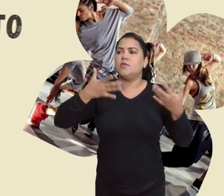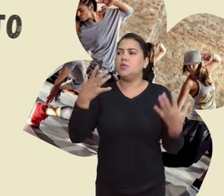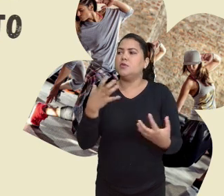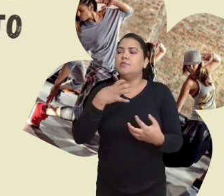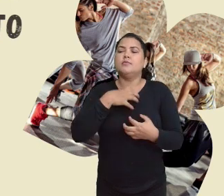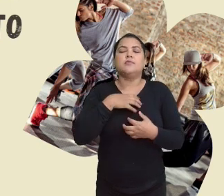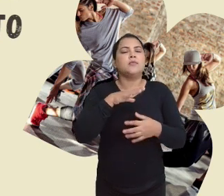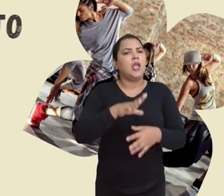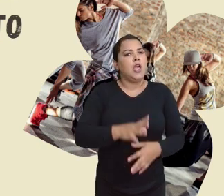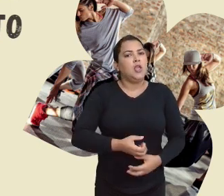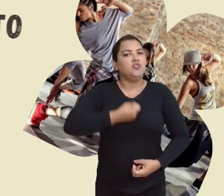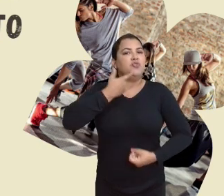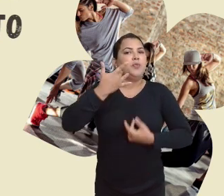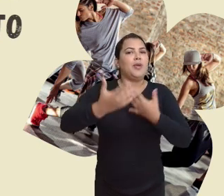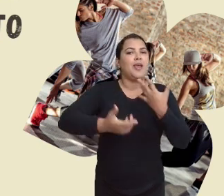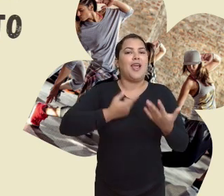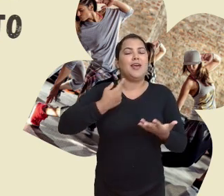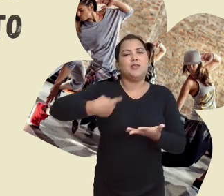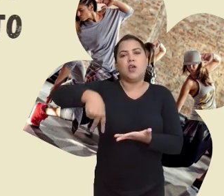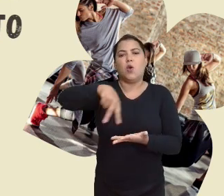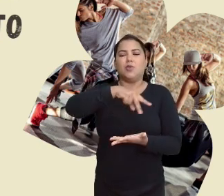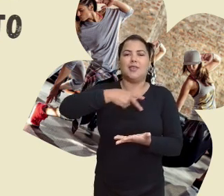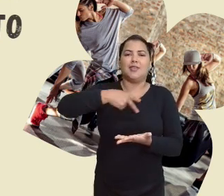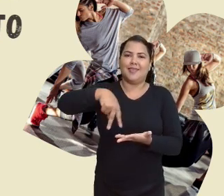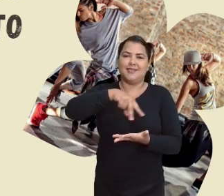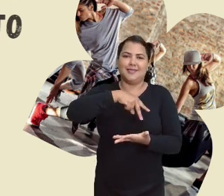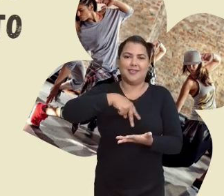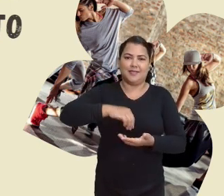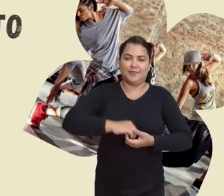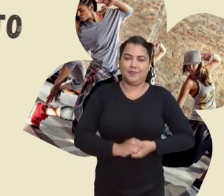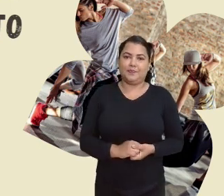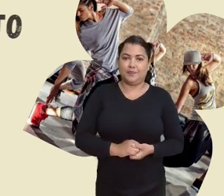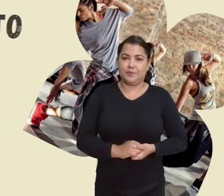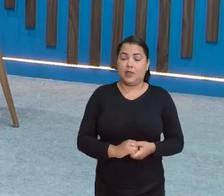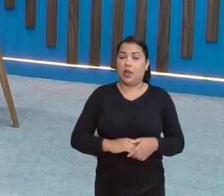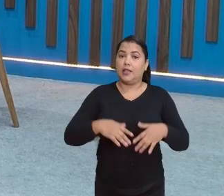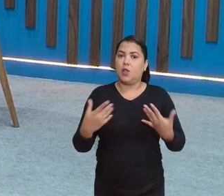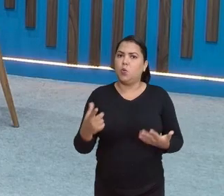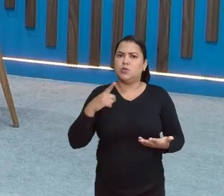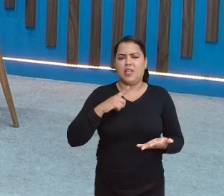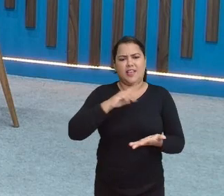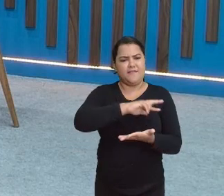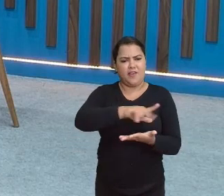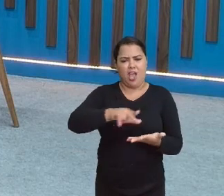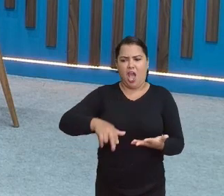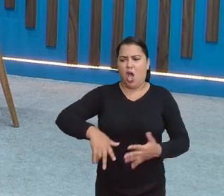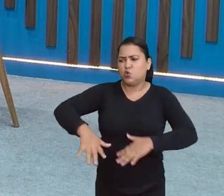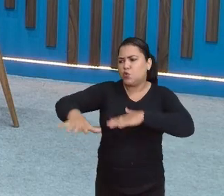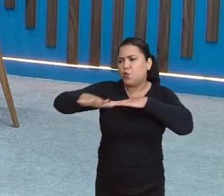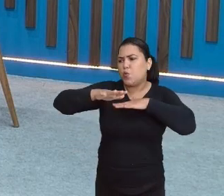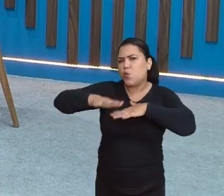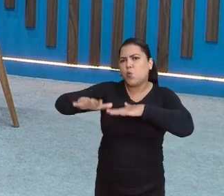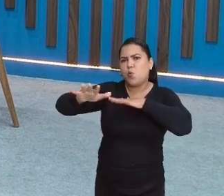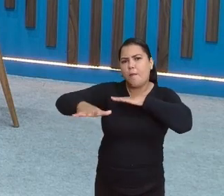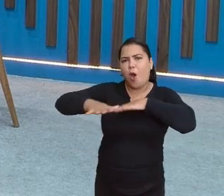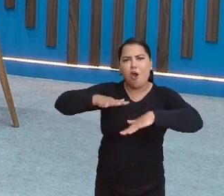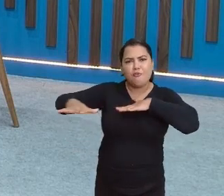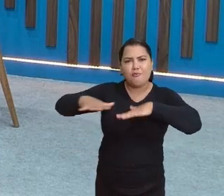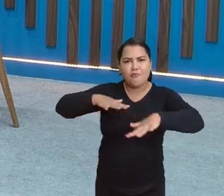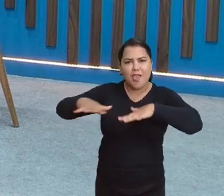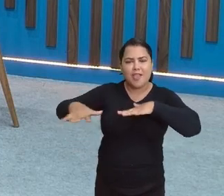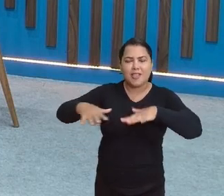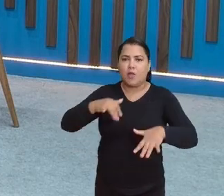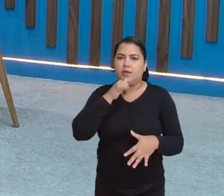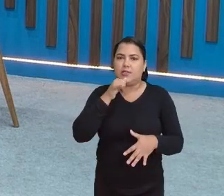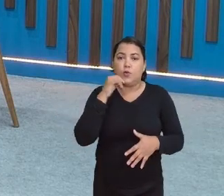fundamento da arte musical, né? Ou seja, a gente tem essa diversidade rítmica também. Por exemplo, o